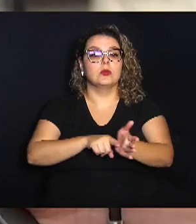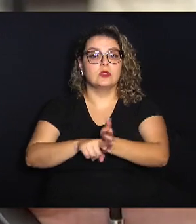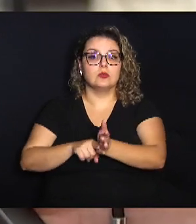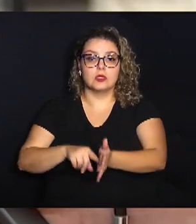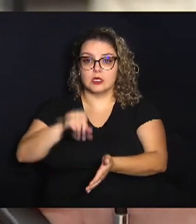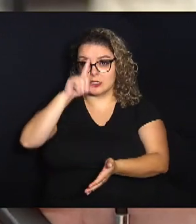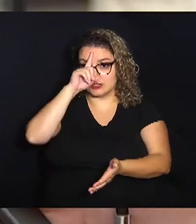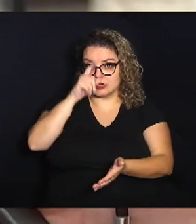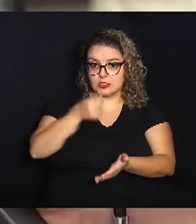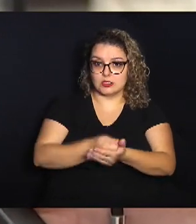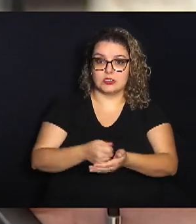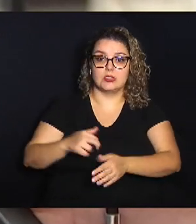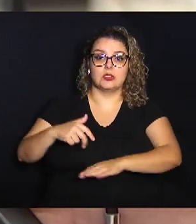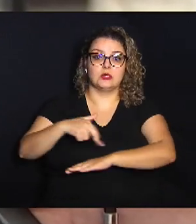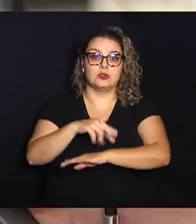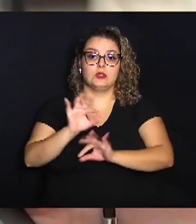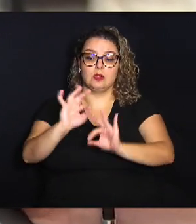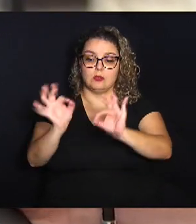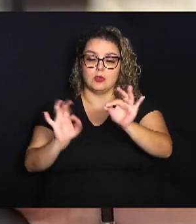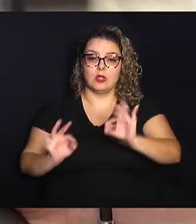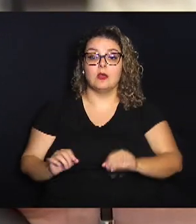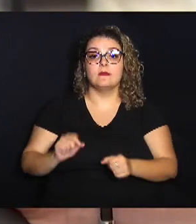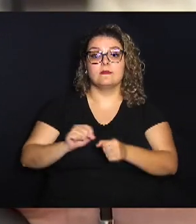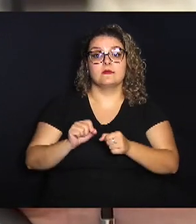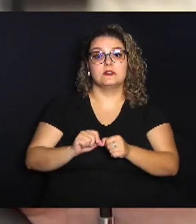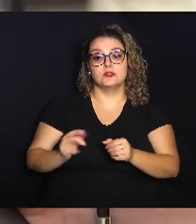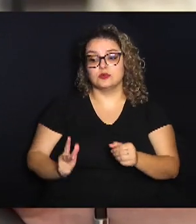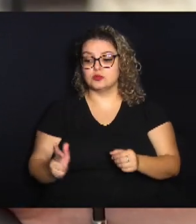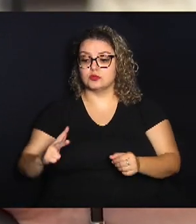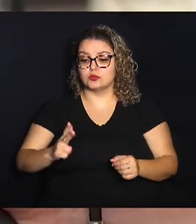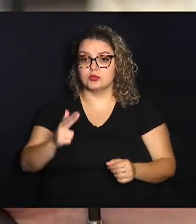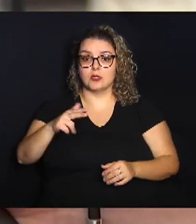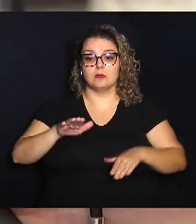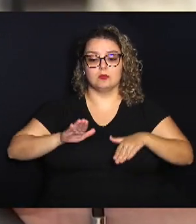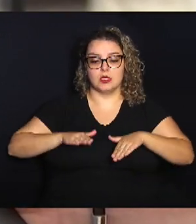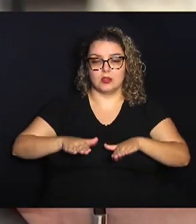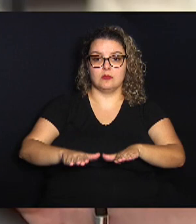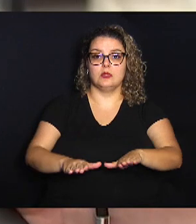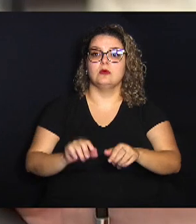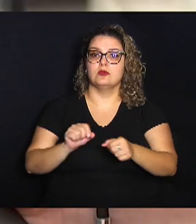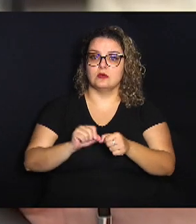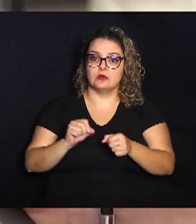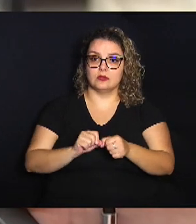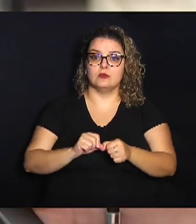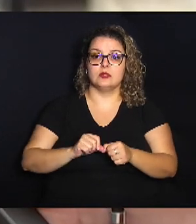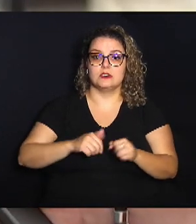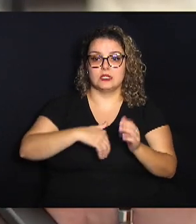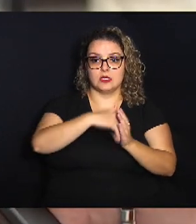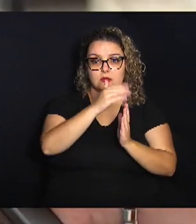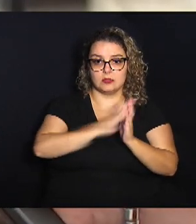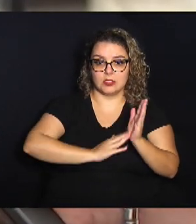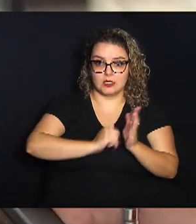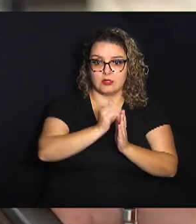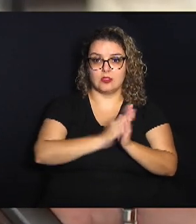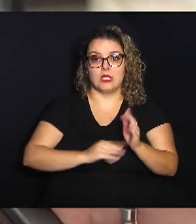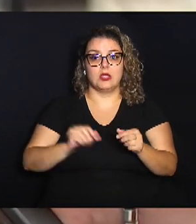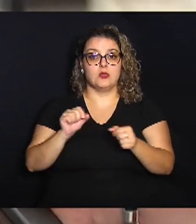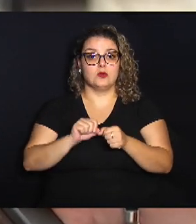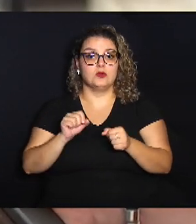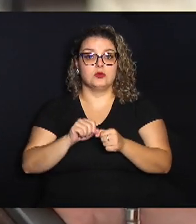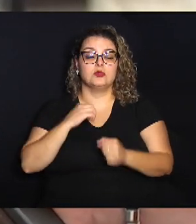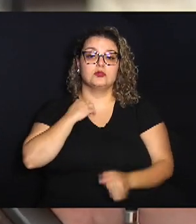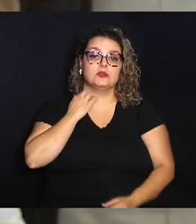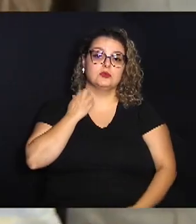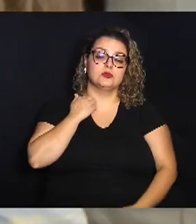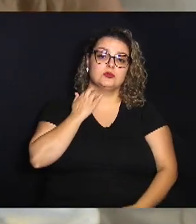definiram o modelo, fizeram a modelagem da peça, costuraram a peça, fizeram o tingimento, eles fizeram a peça do